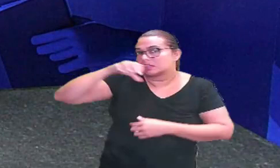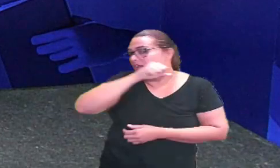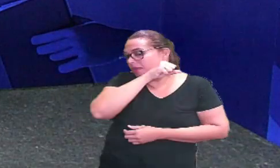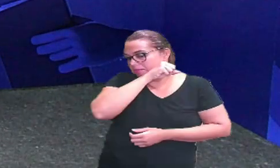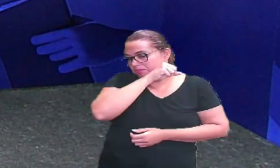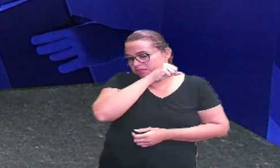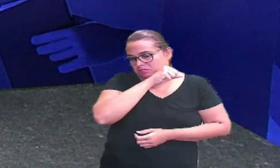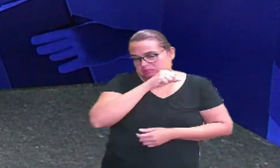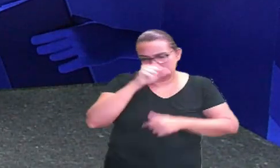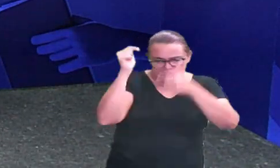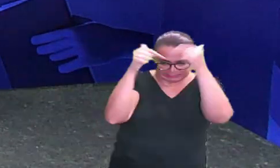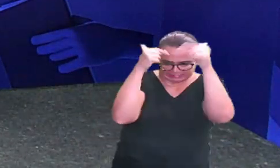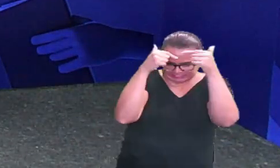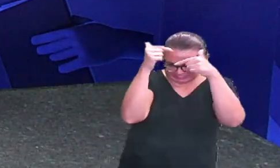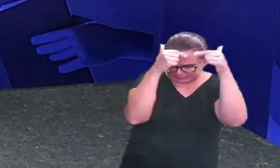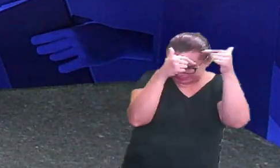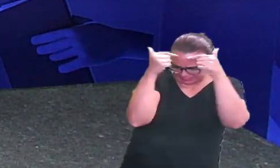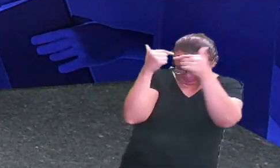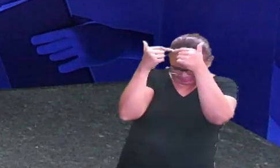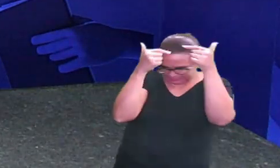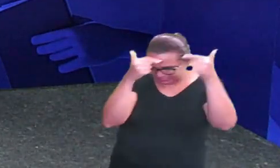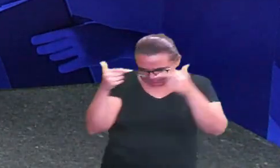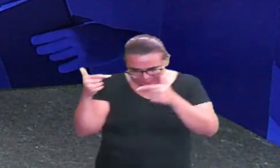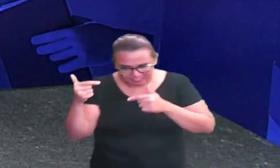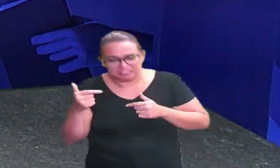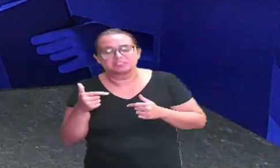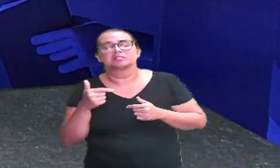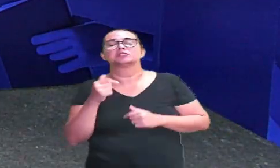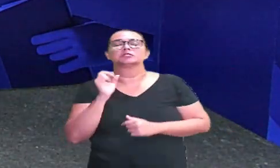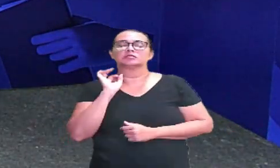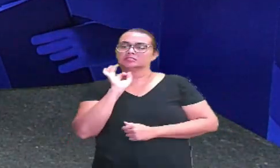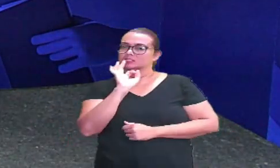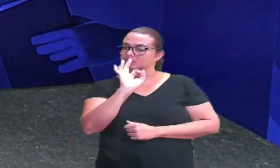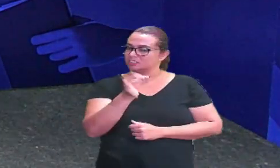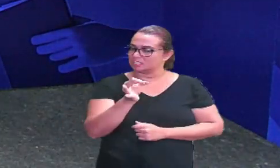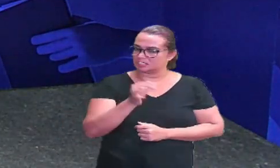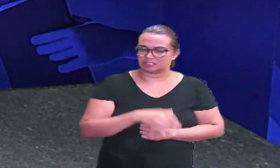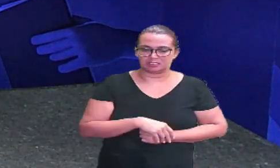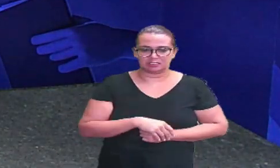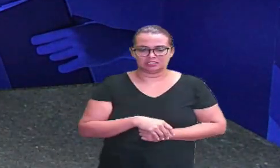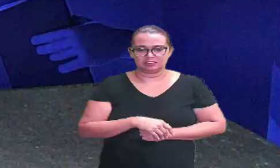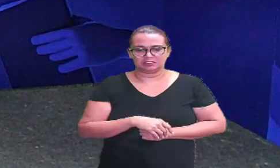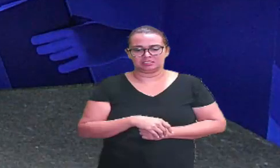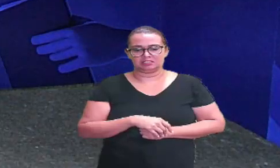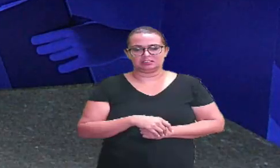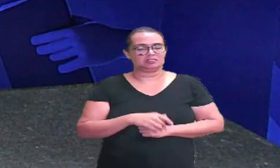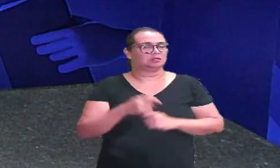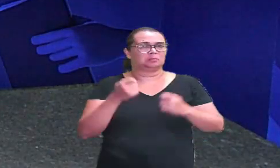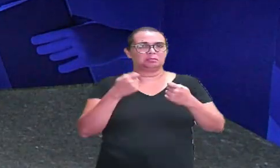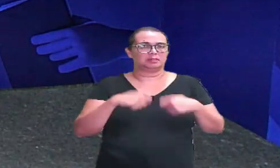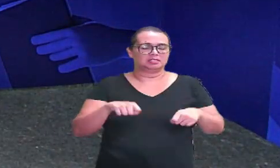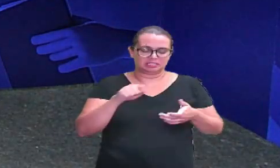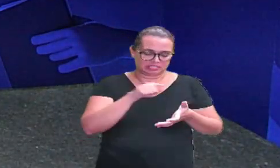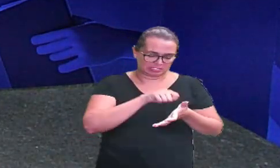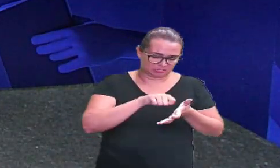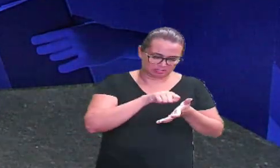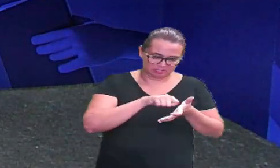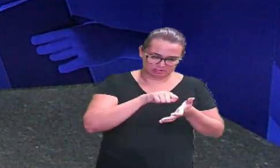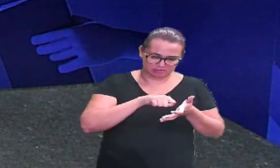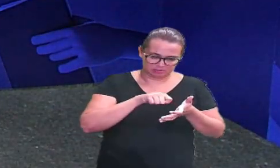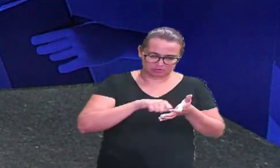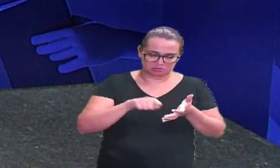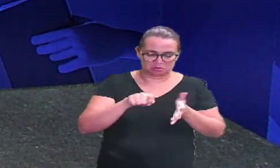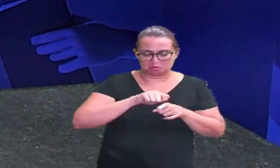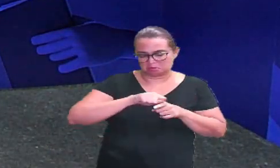rápido, bem lógico, tá certo? Então, sem precisar muitas vezes de usar lápis